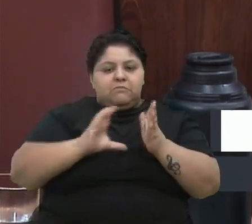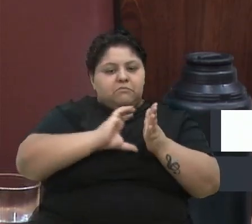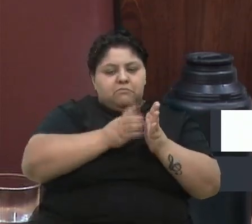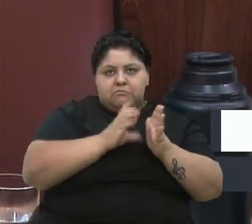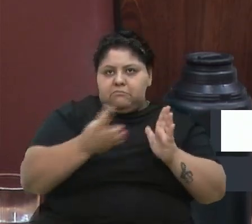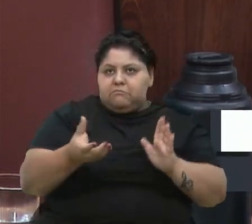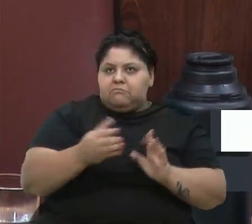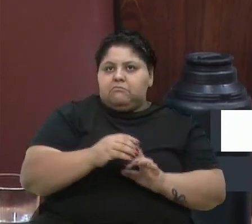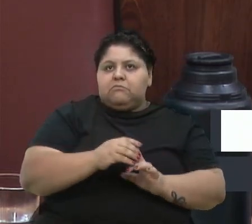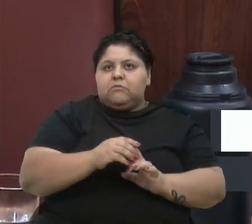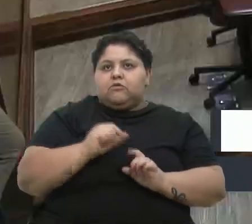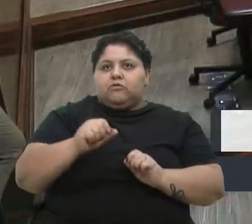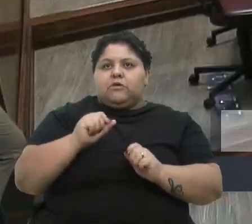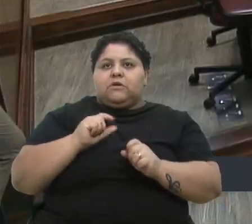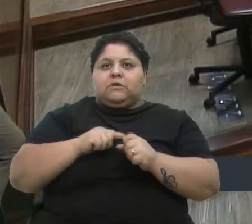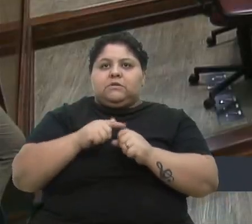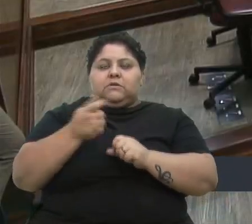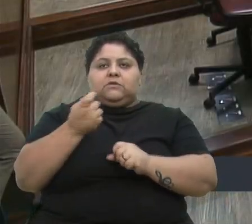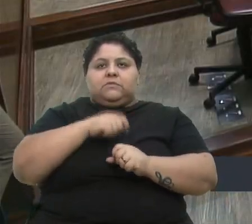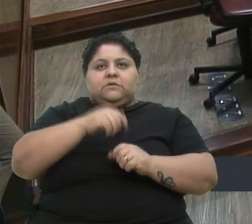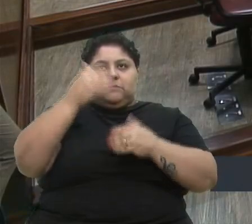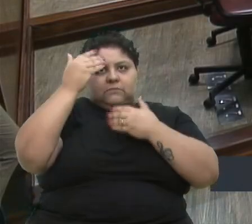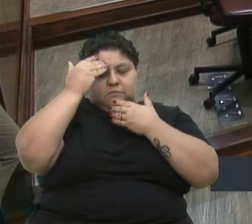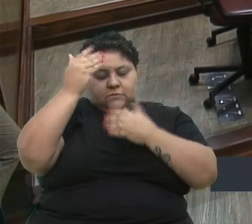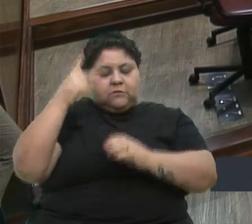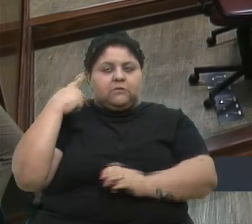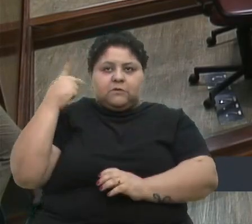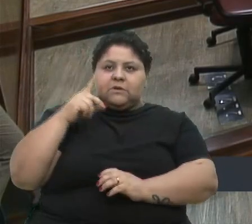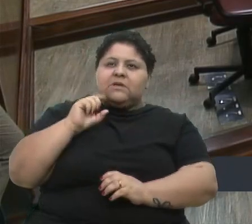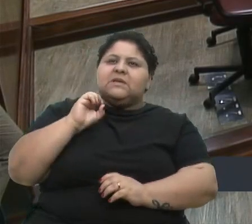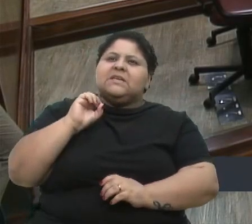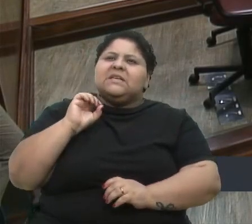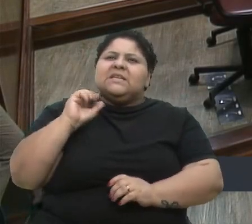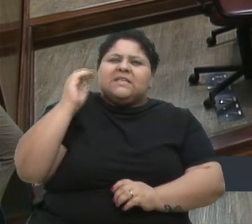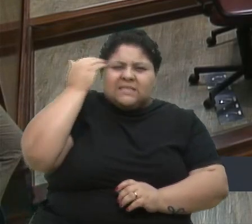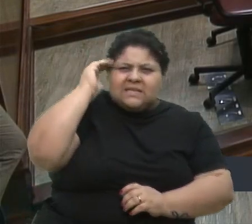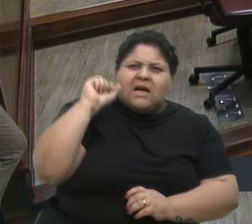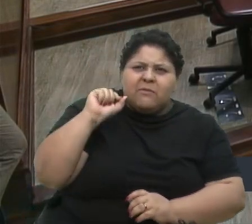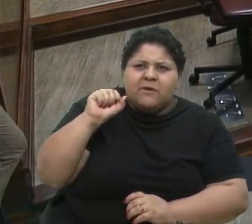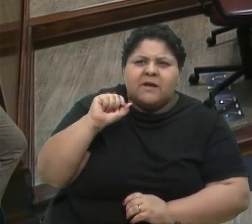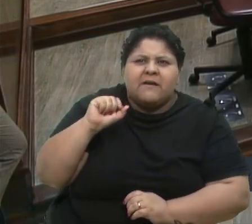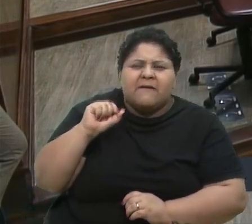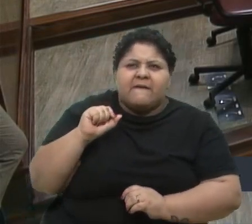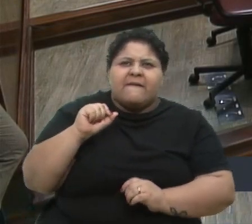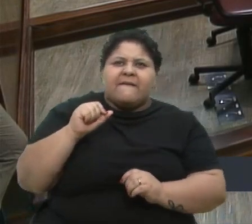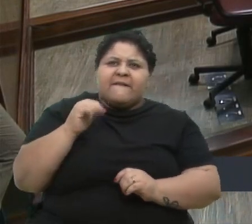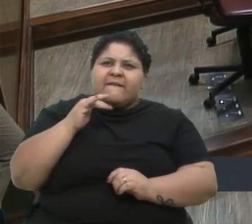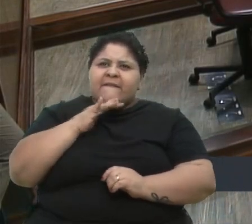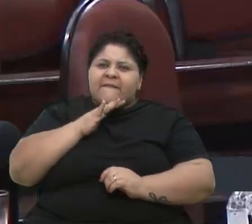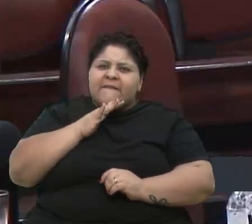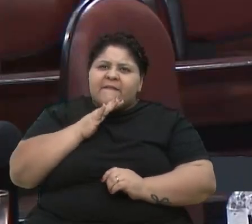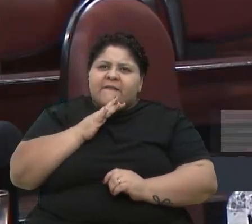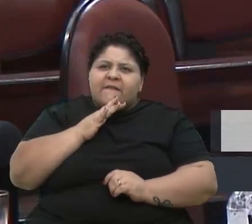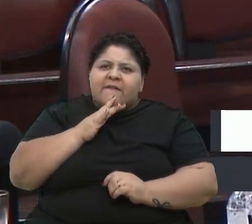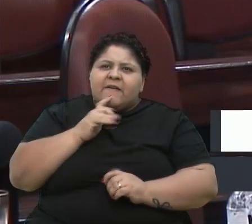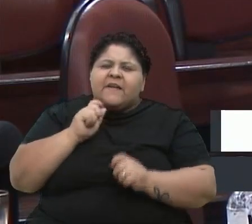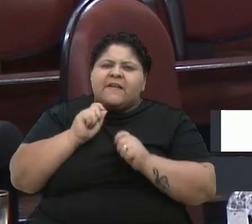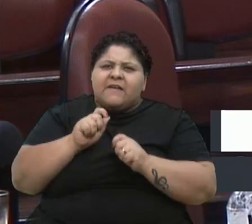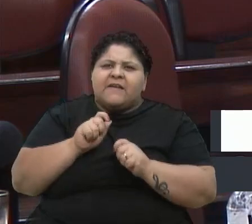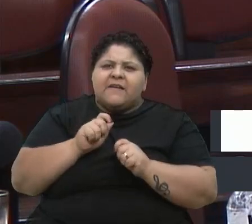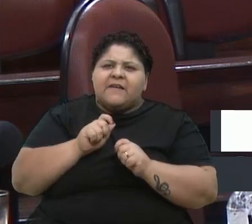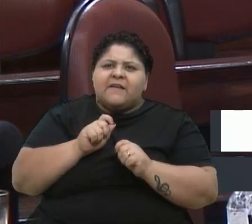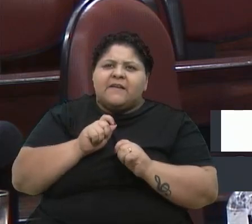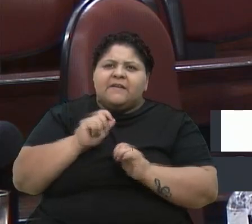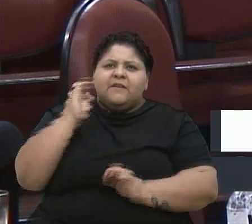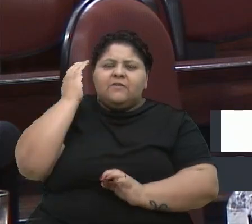Obrigado, vereador. Sabe o que é pior, vereador Bressan? É porco que come e vira o coxo.